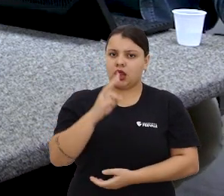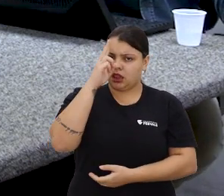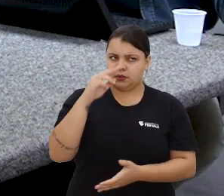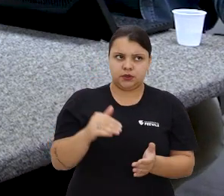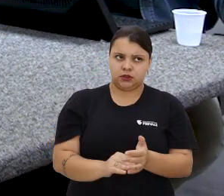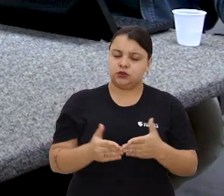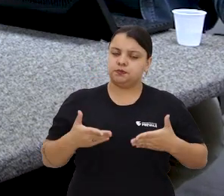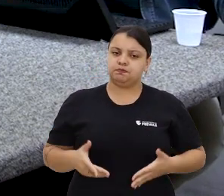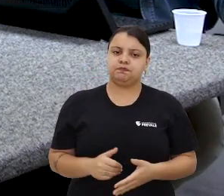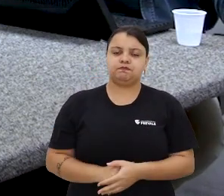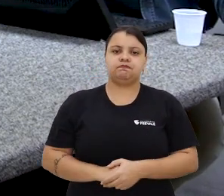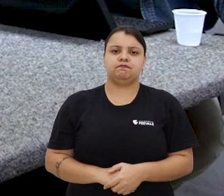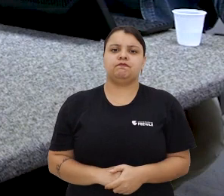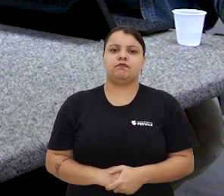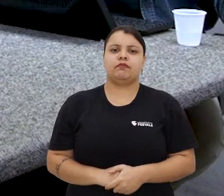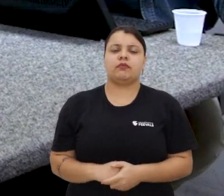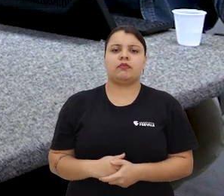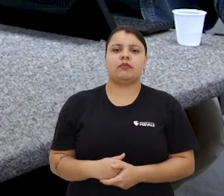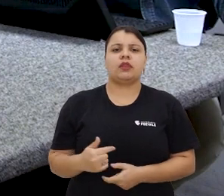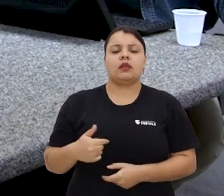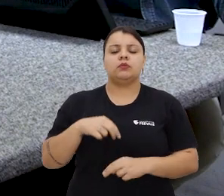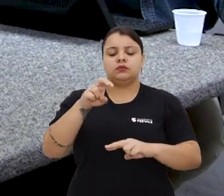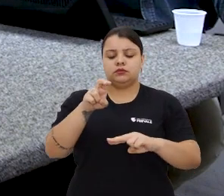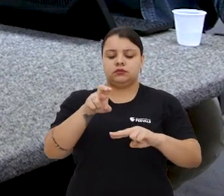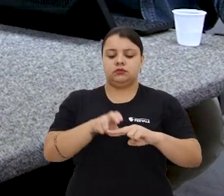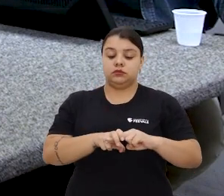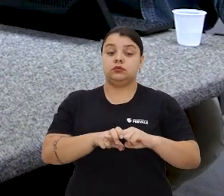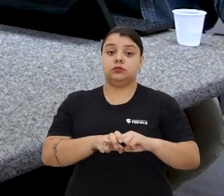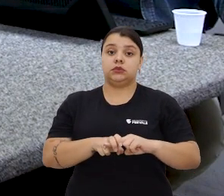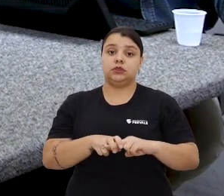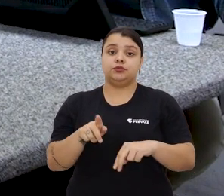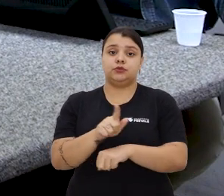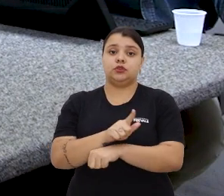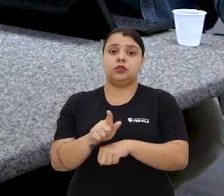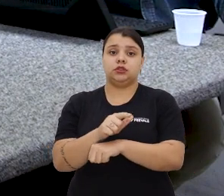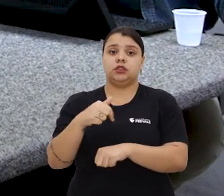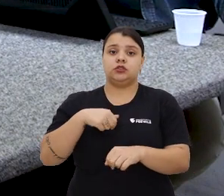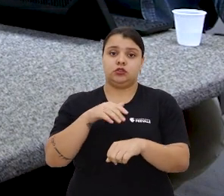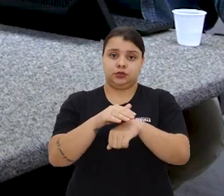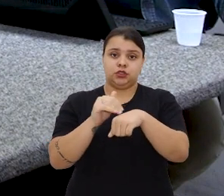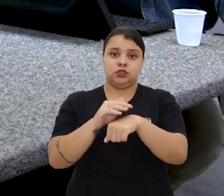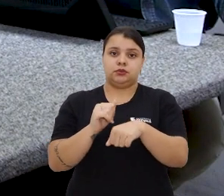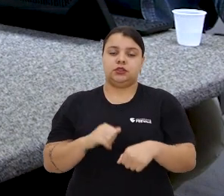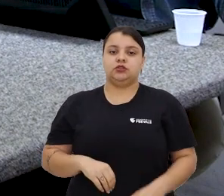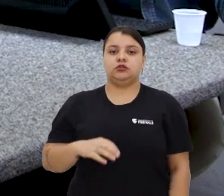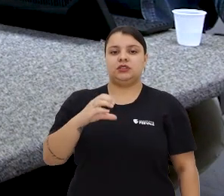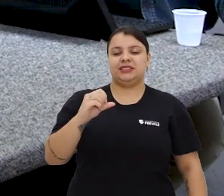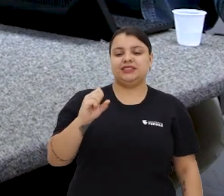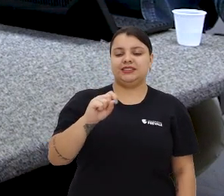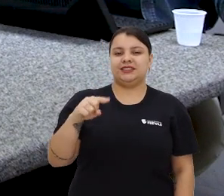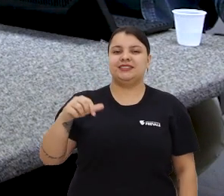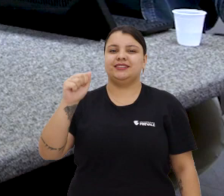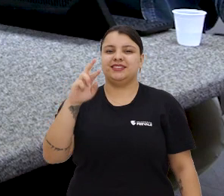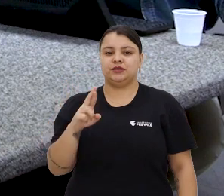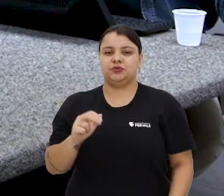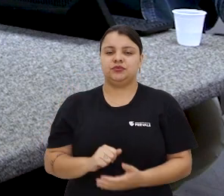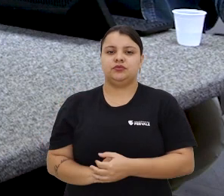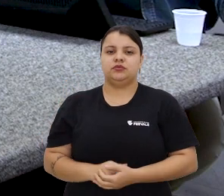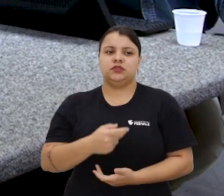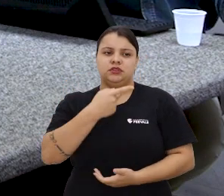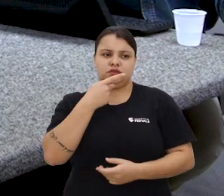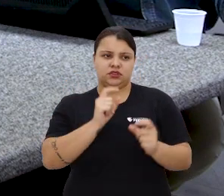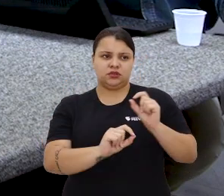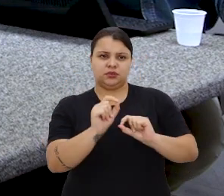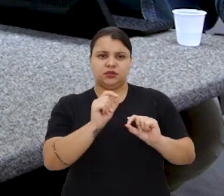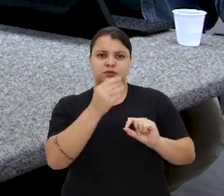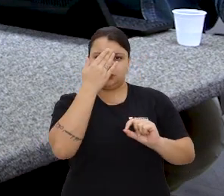hoje, eu me sento com o gerente que tinha me contratado, que era o César Freitas, e digo para ele, cara,